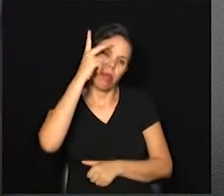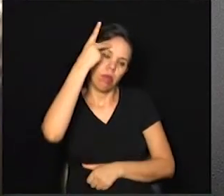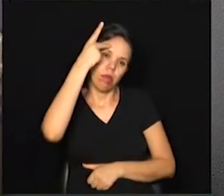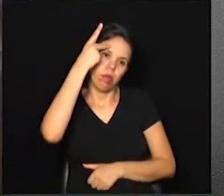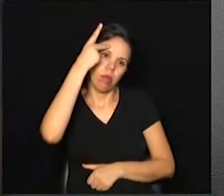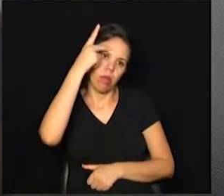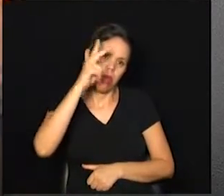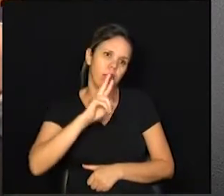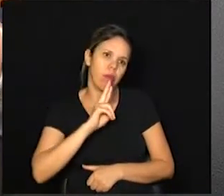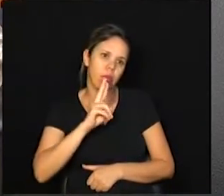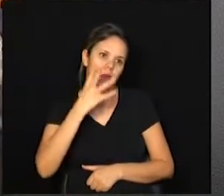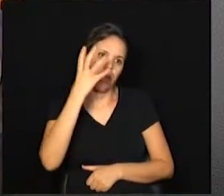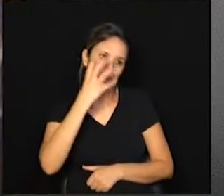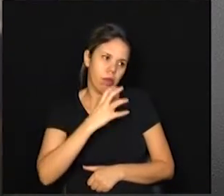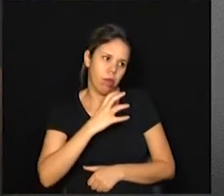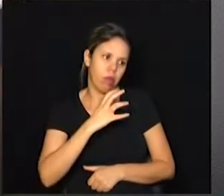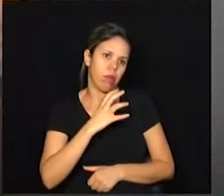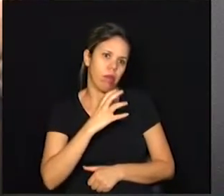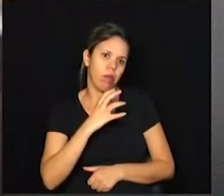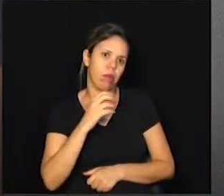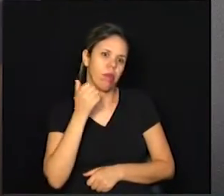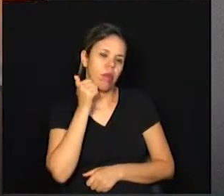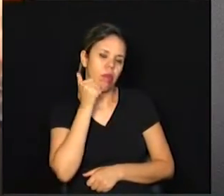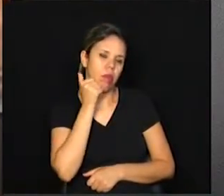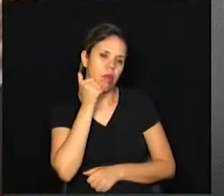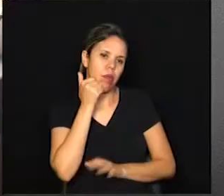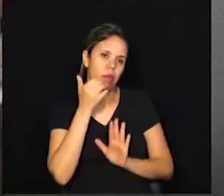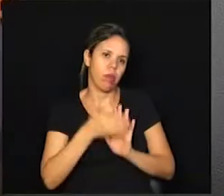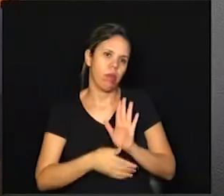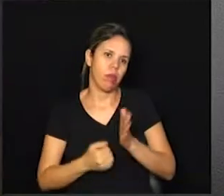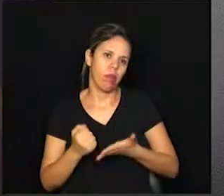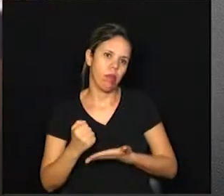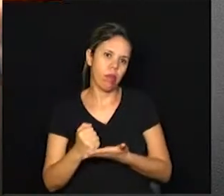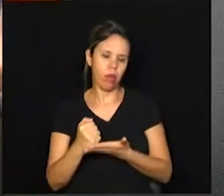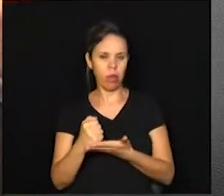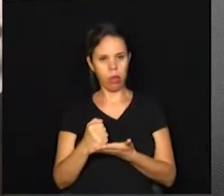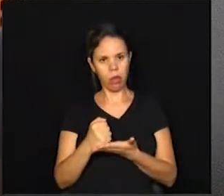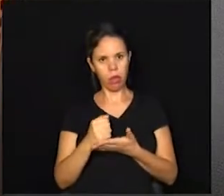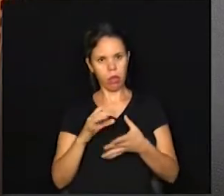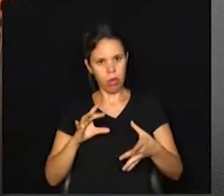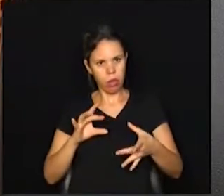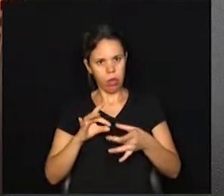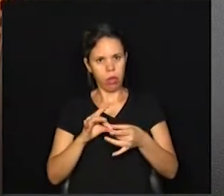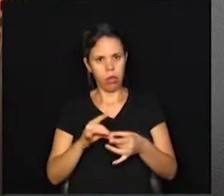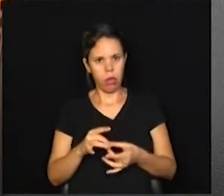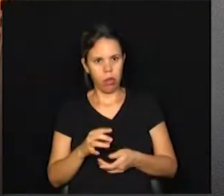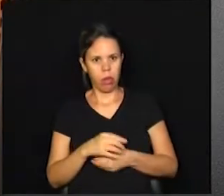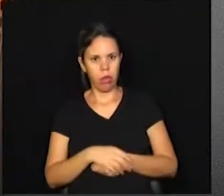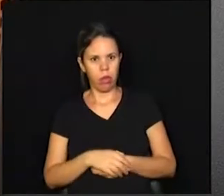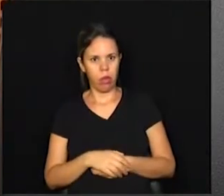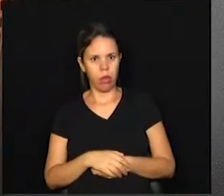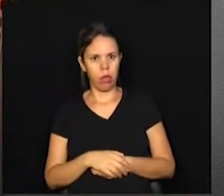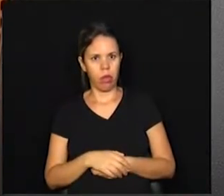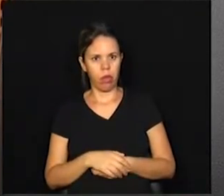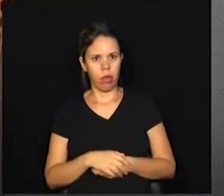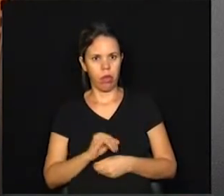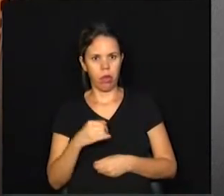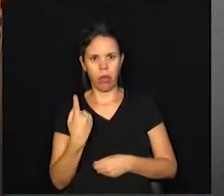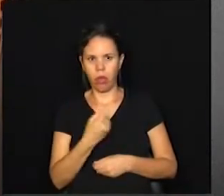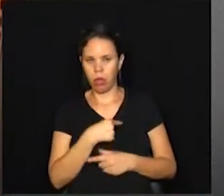uma resposta séria. A ciência está aí para nos ajudar, são nossos parceiros. E se nós